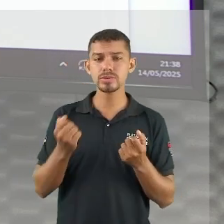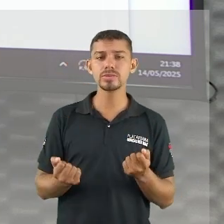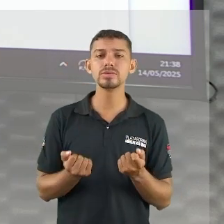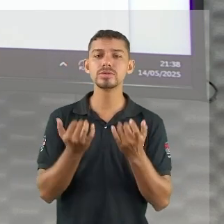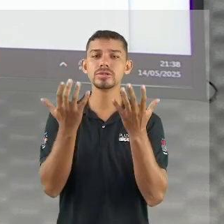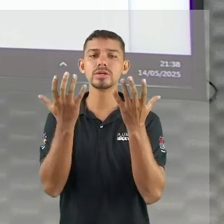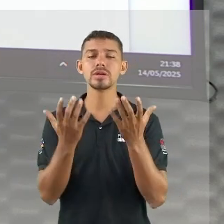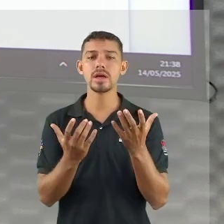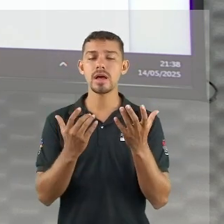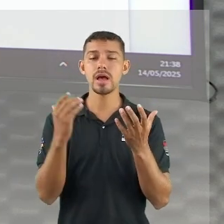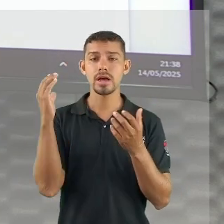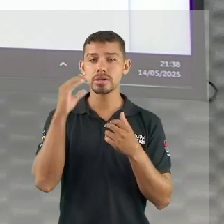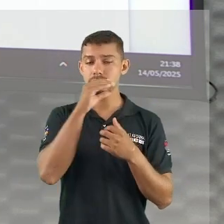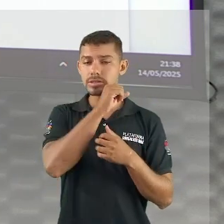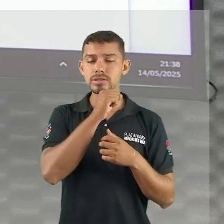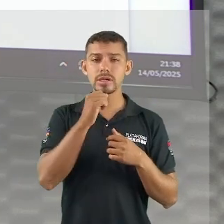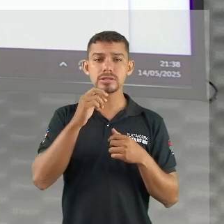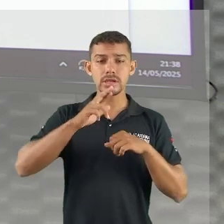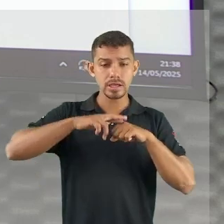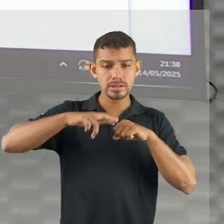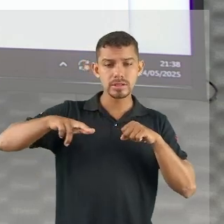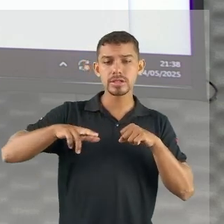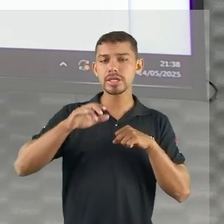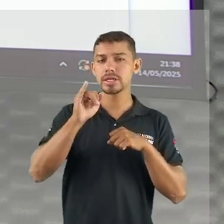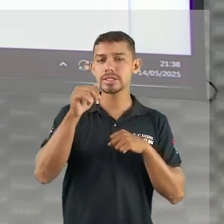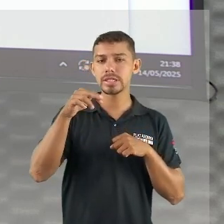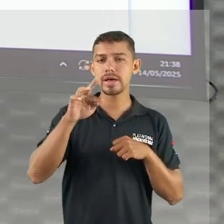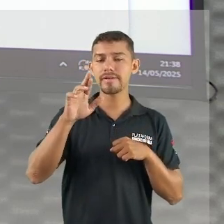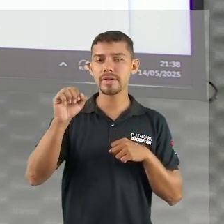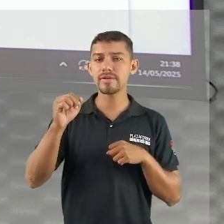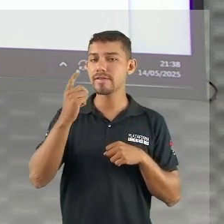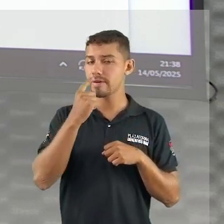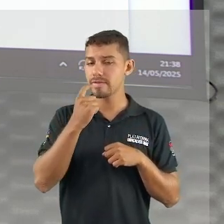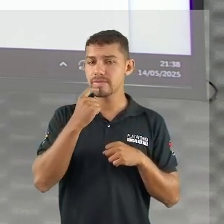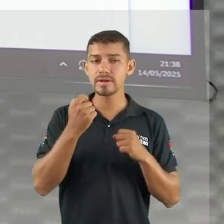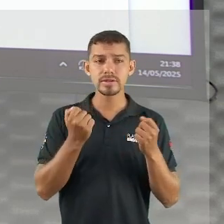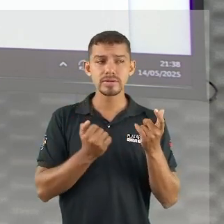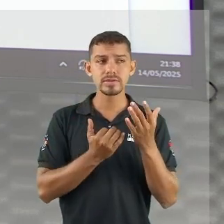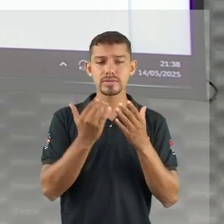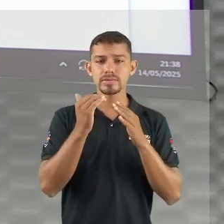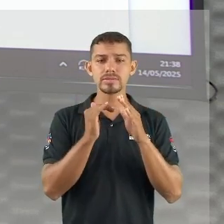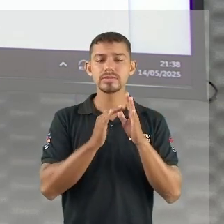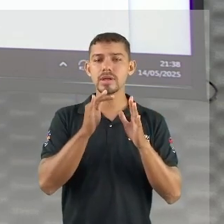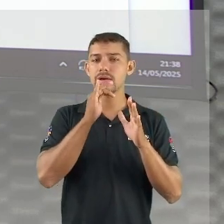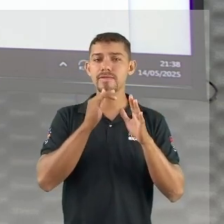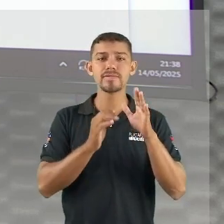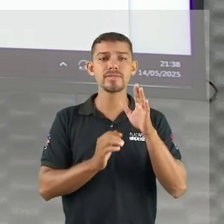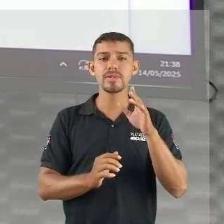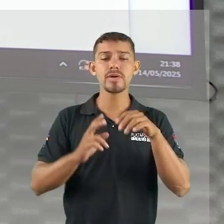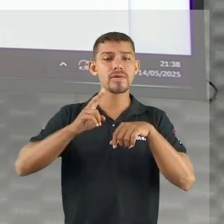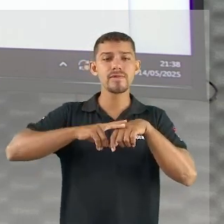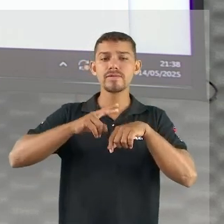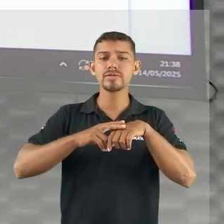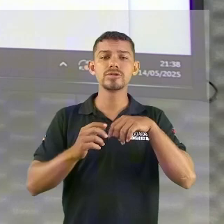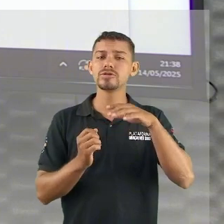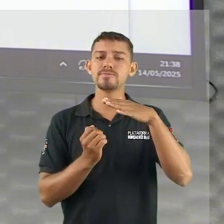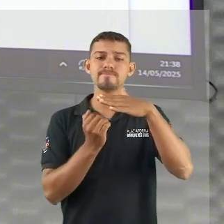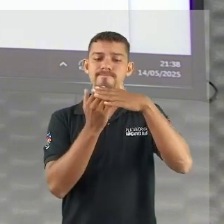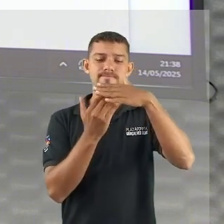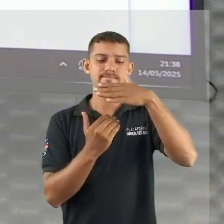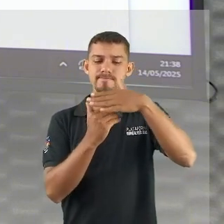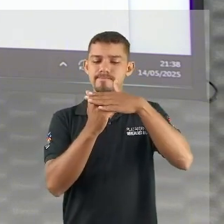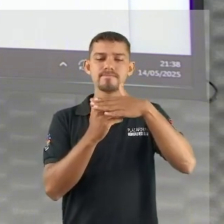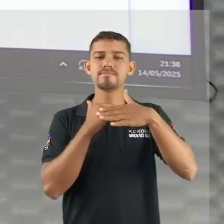emitem radiação infravermelha. Essa radiação infravermelha, quando ela vai passar de novo pelo vidro, ele não deixa